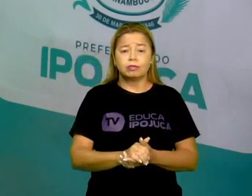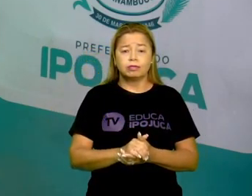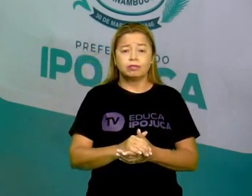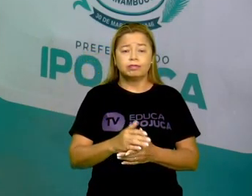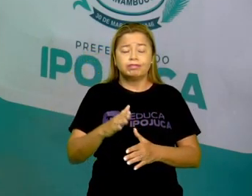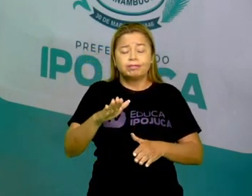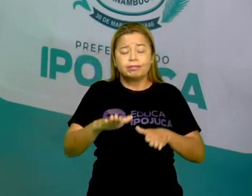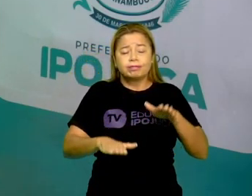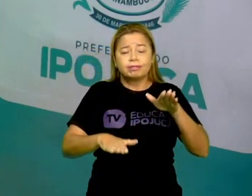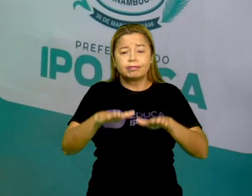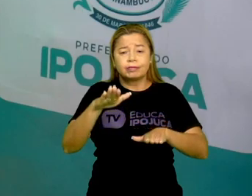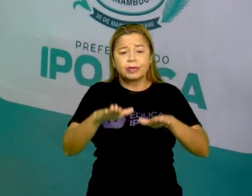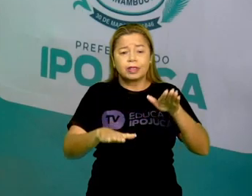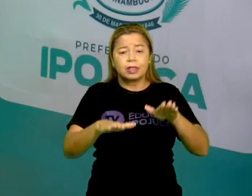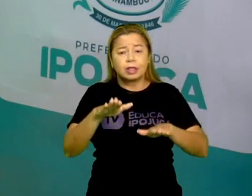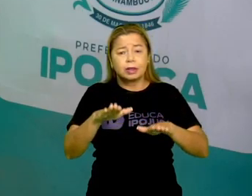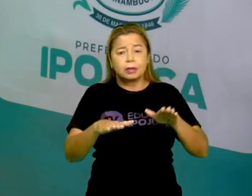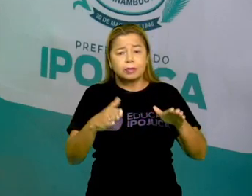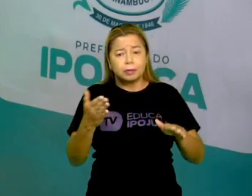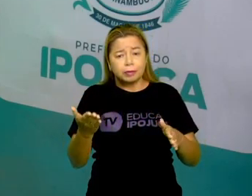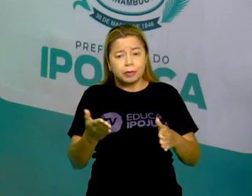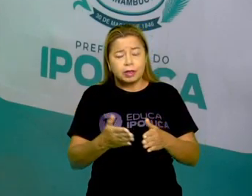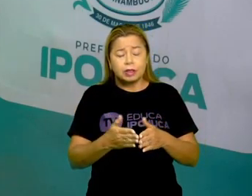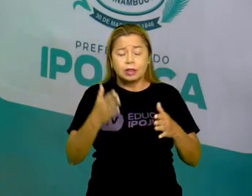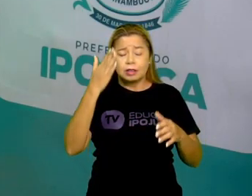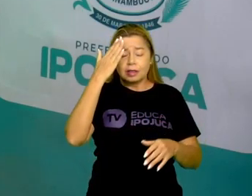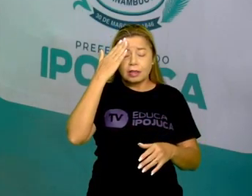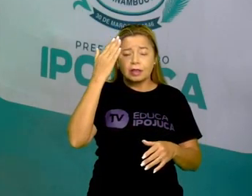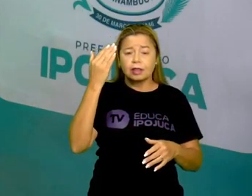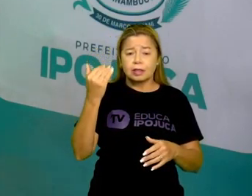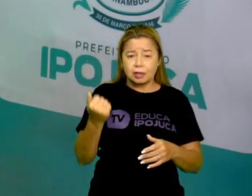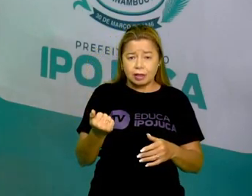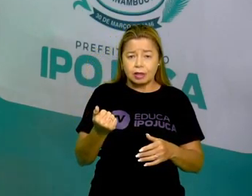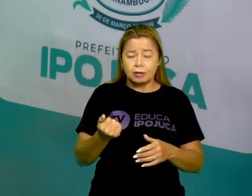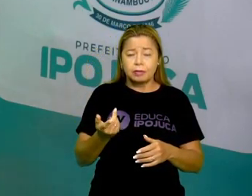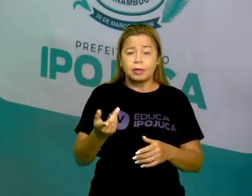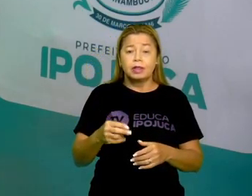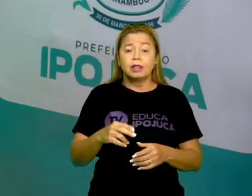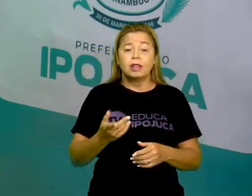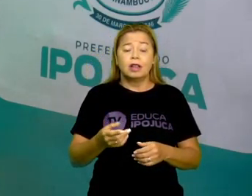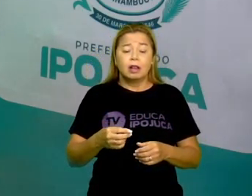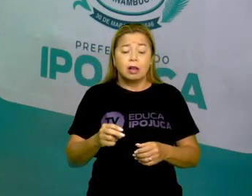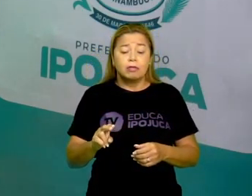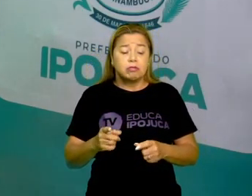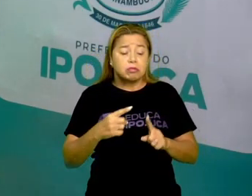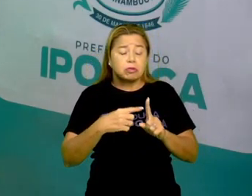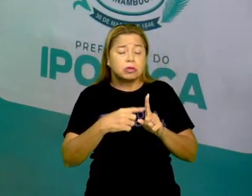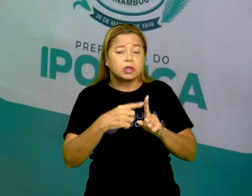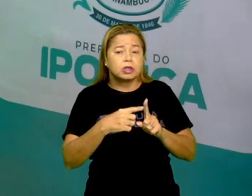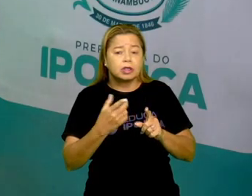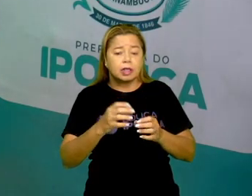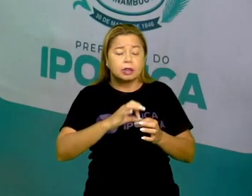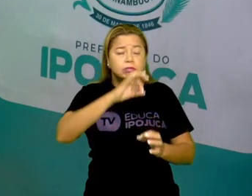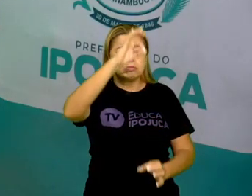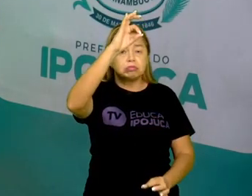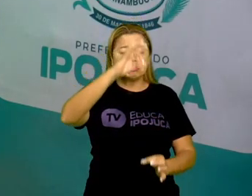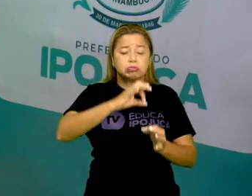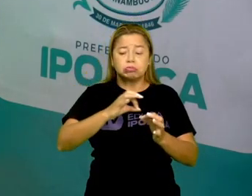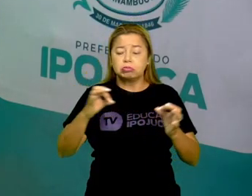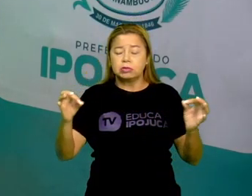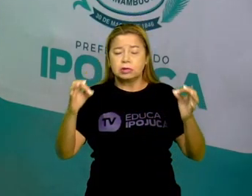vai depender da precisão que a gente precisa e qual a unidade de medida mais adequada para aquilo, tá